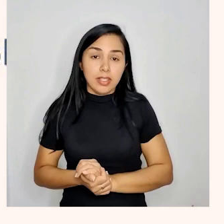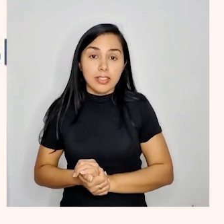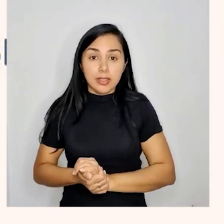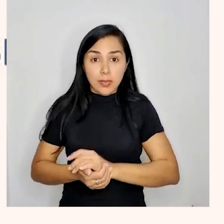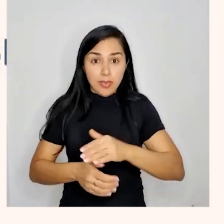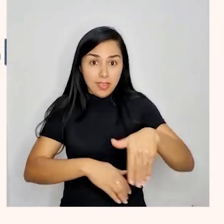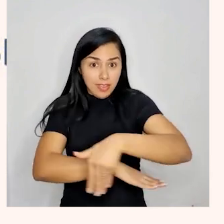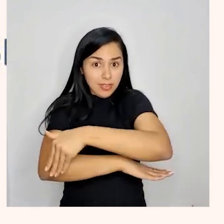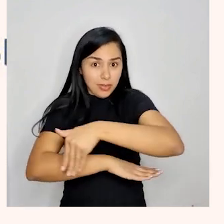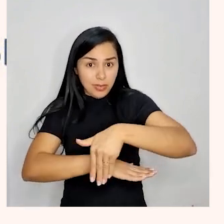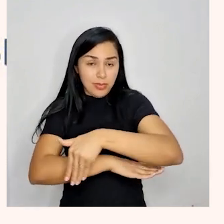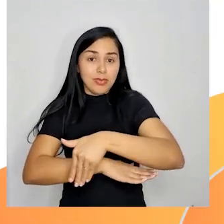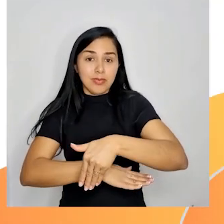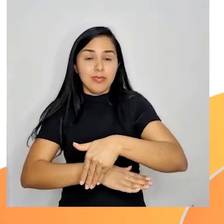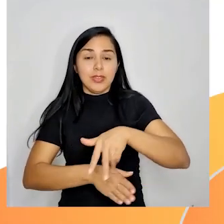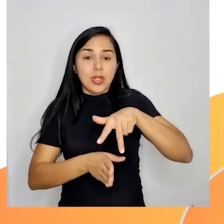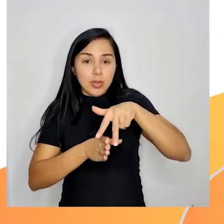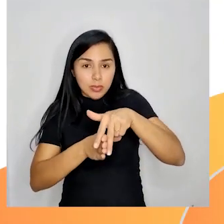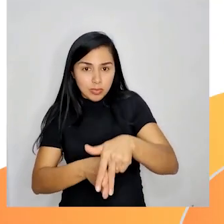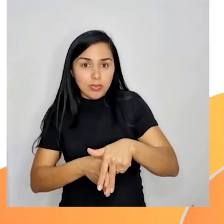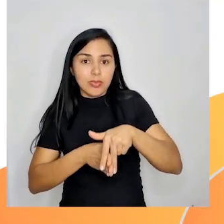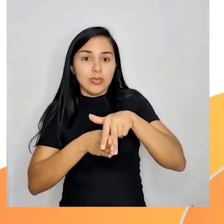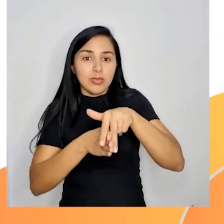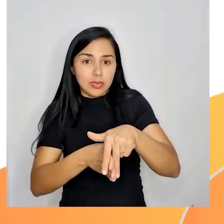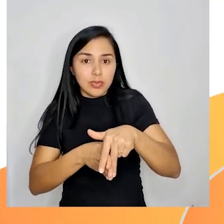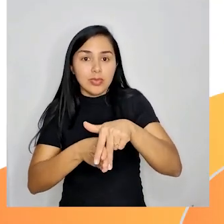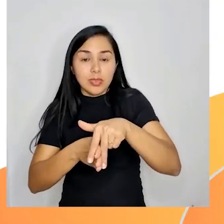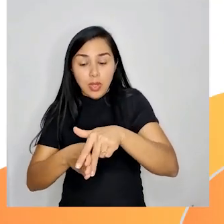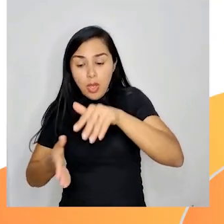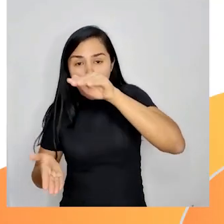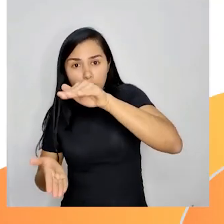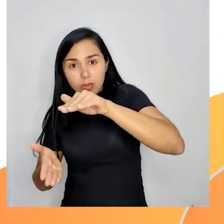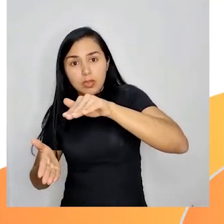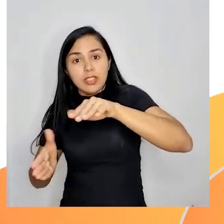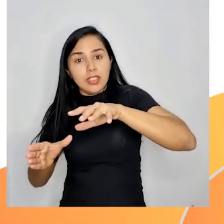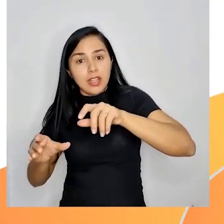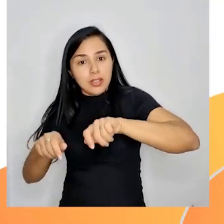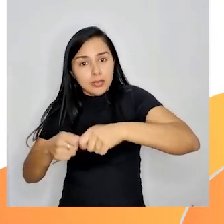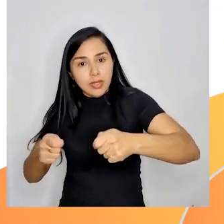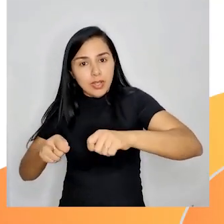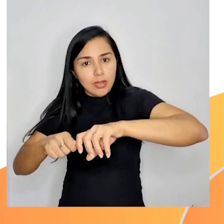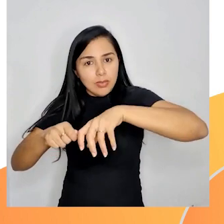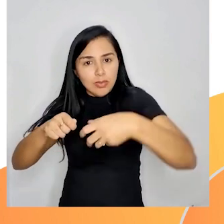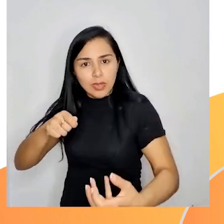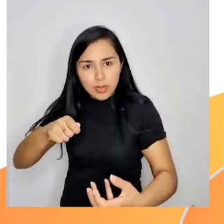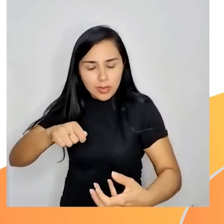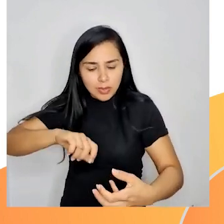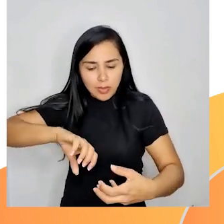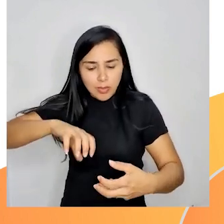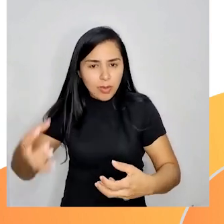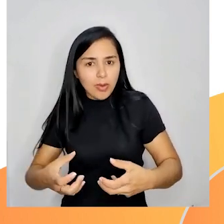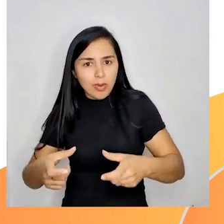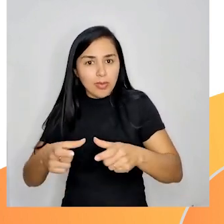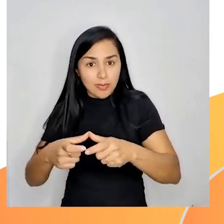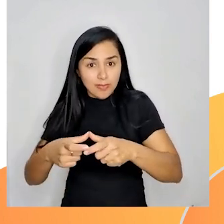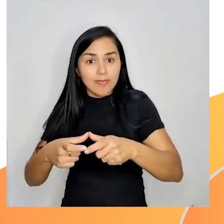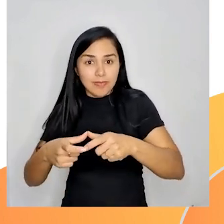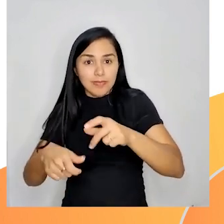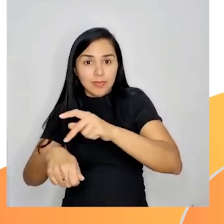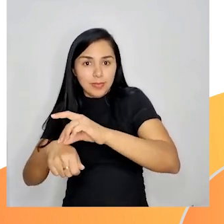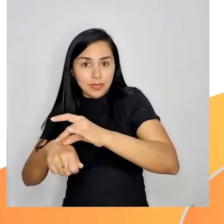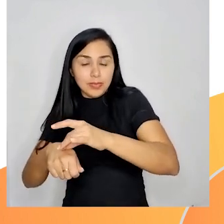caem a queda. Os meninos também caem diariamente. Os burros